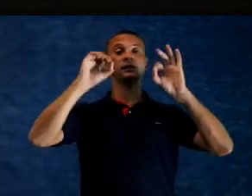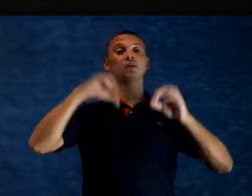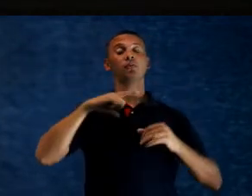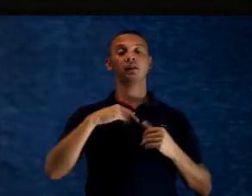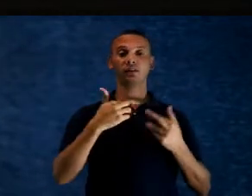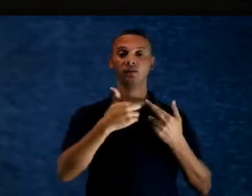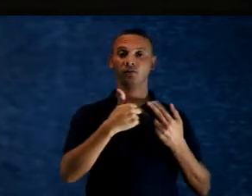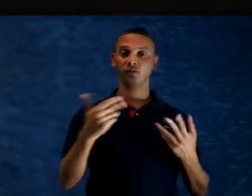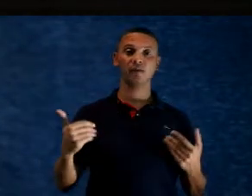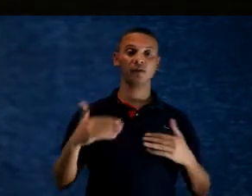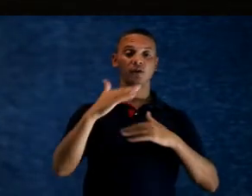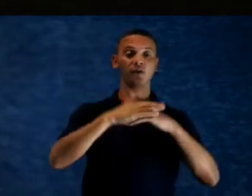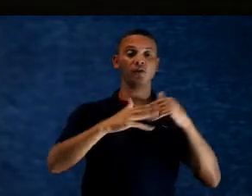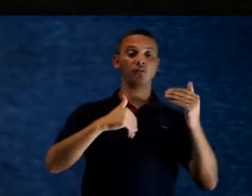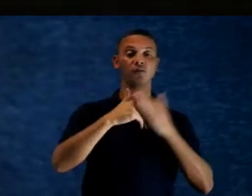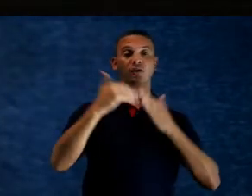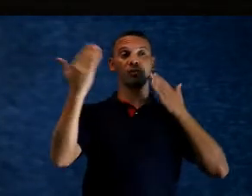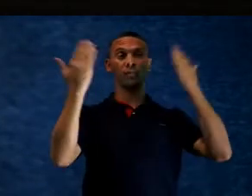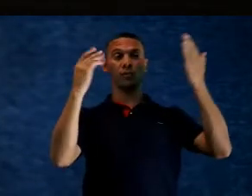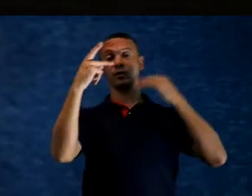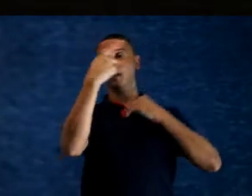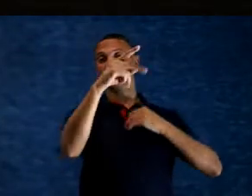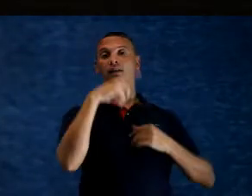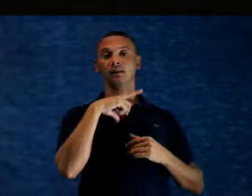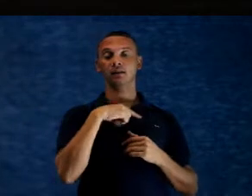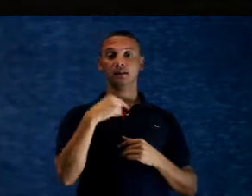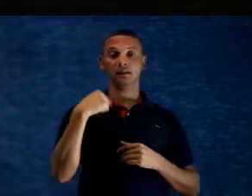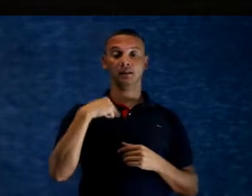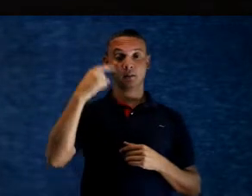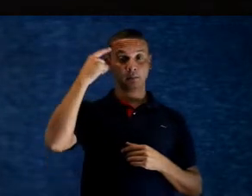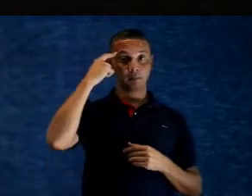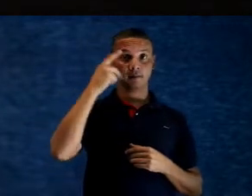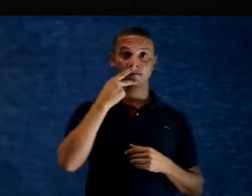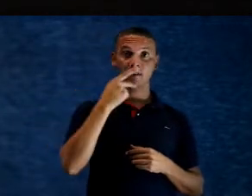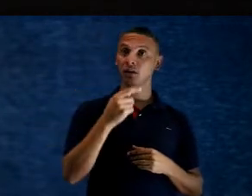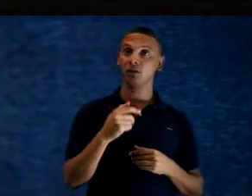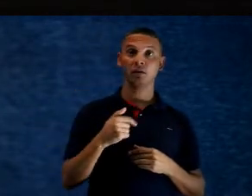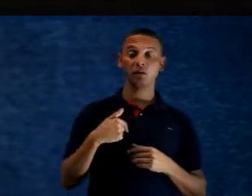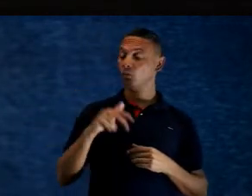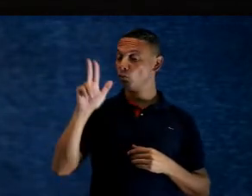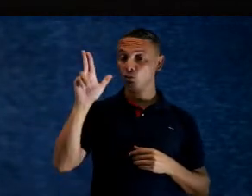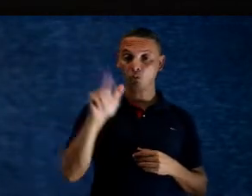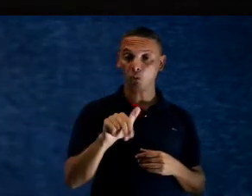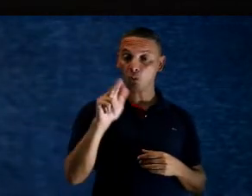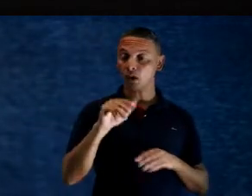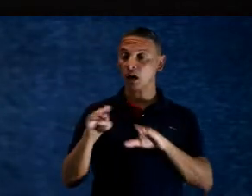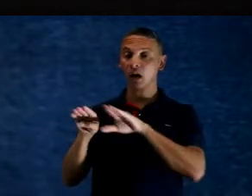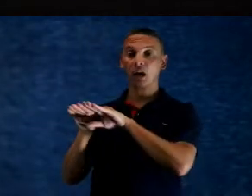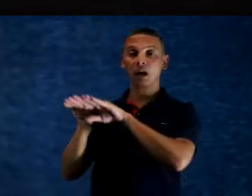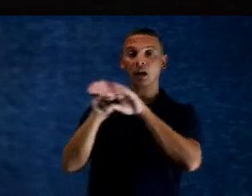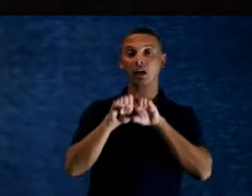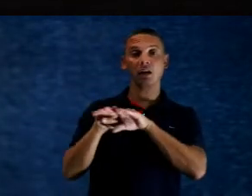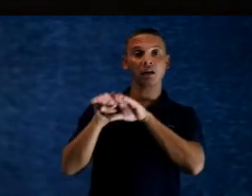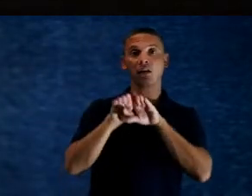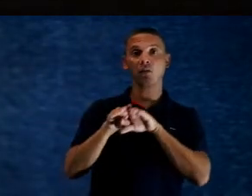descrição tão forte, tão profunda da angústia como nessa crônica de Maria Julieta. Né? E assim há